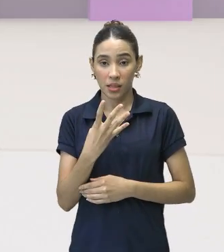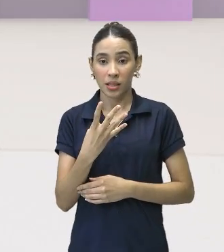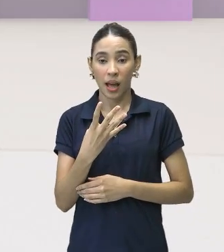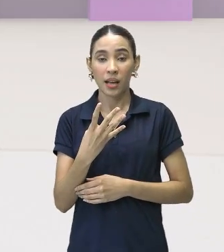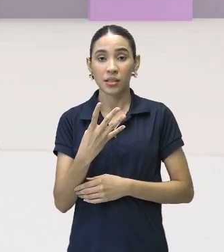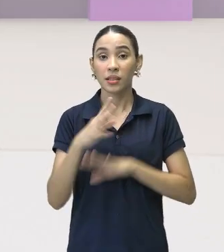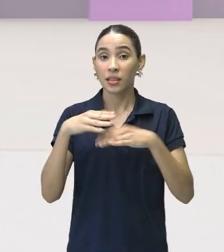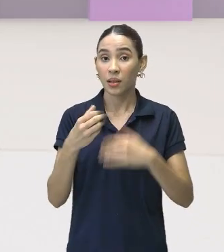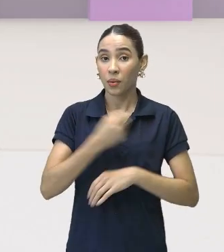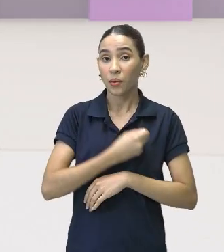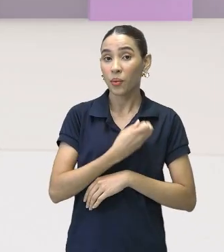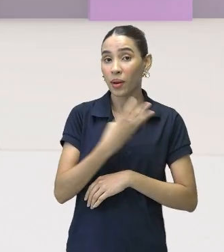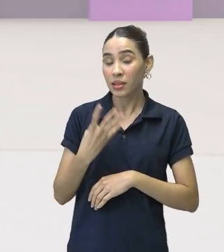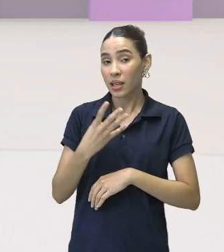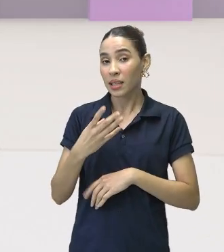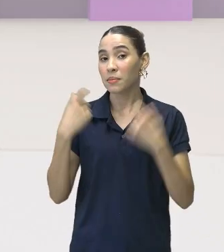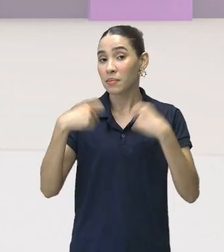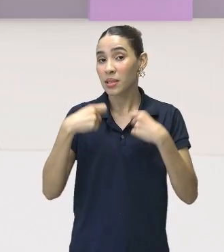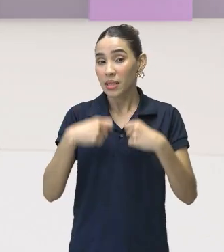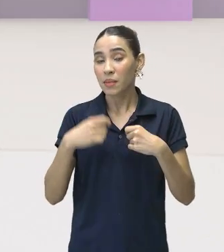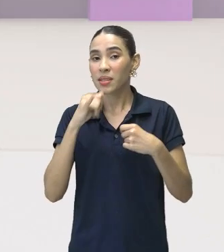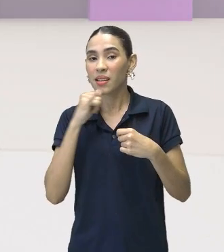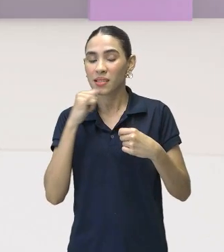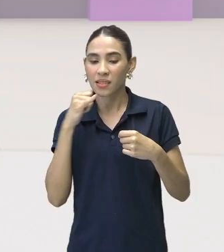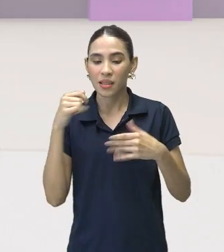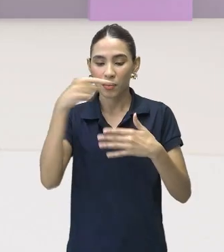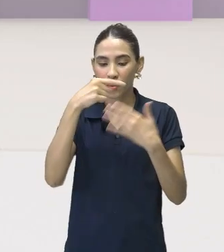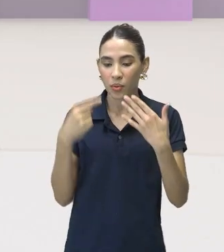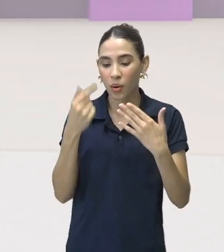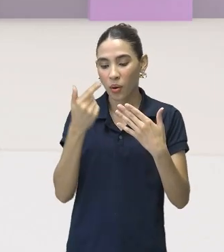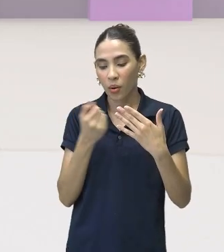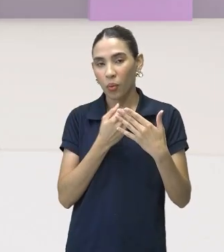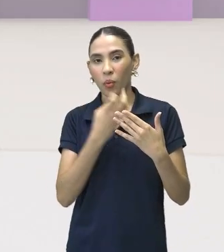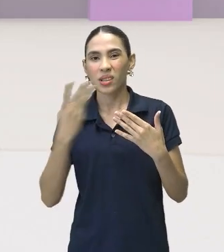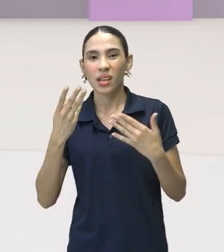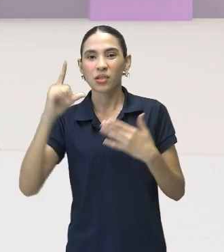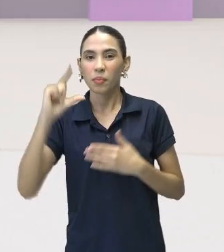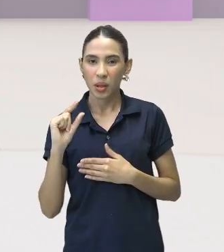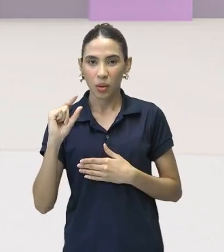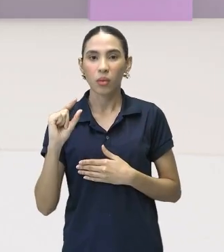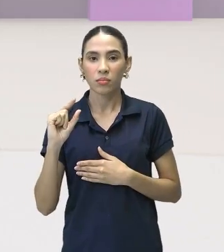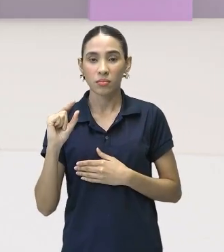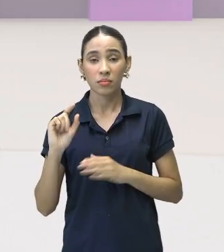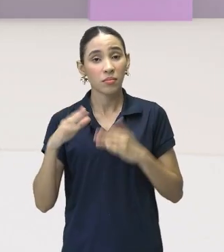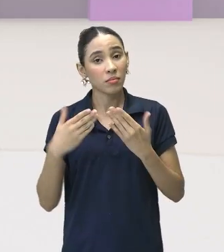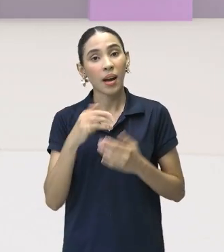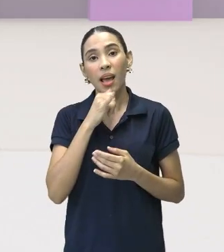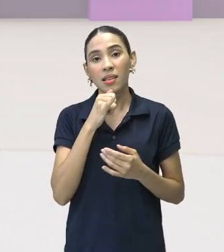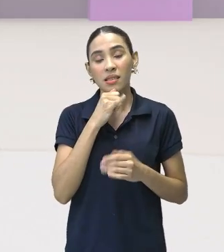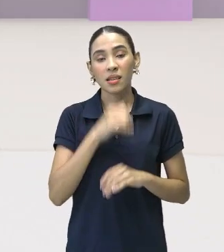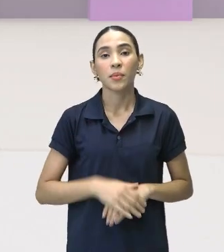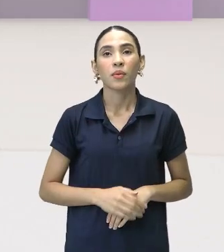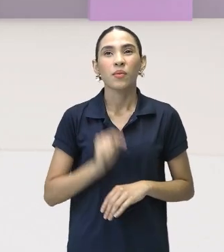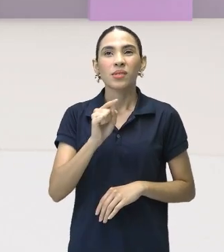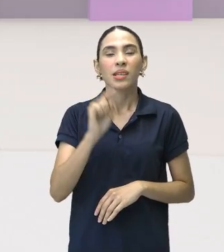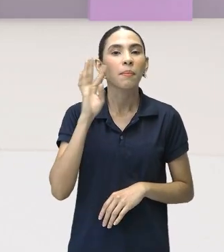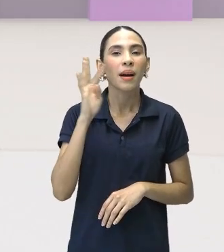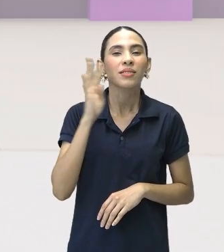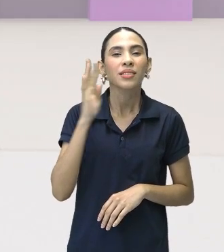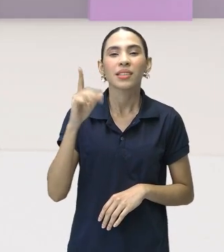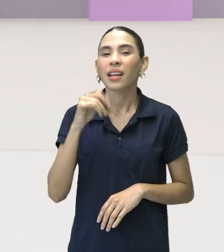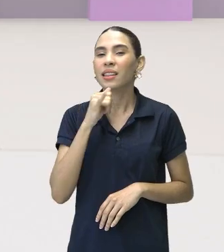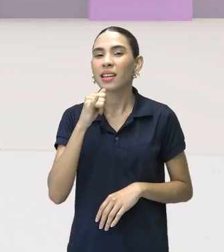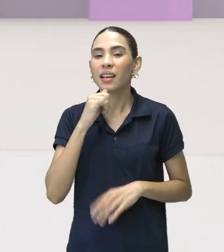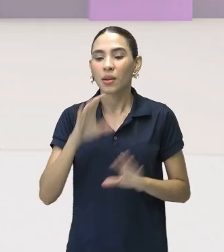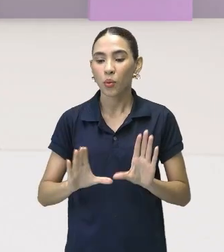e desta quantidade nós precisamos tirar uma outra quantidade menor. Por exemplo, imagina que nós temos